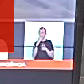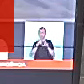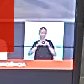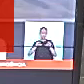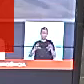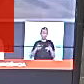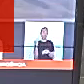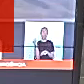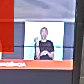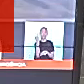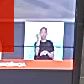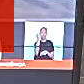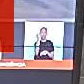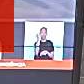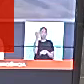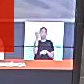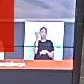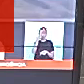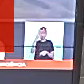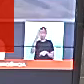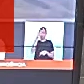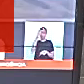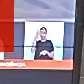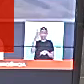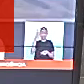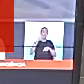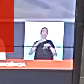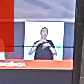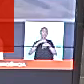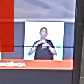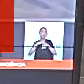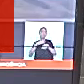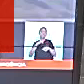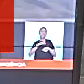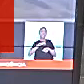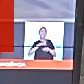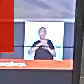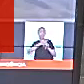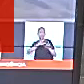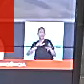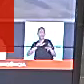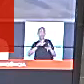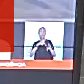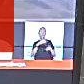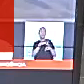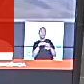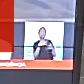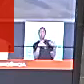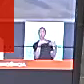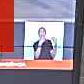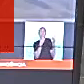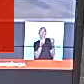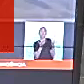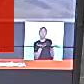pessoas portadoras de doenças, muitas vezes, que estão em grande evolução, né, deputada?